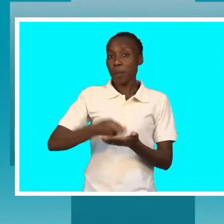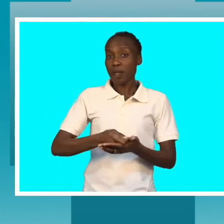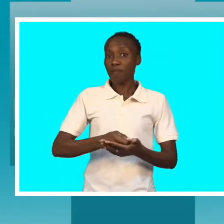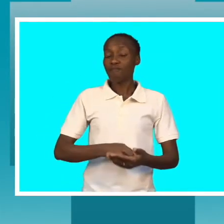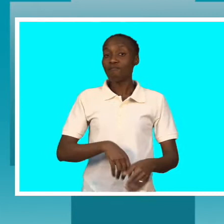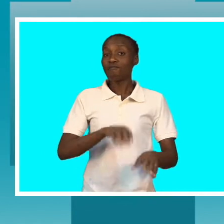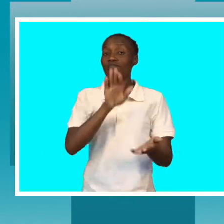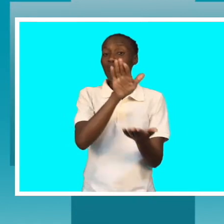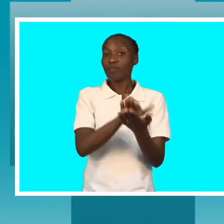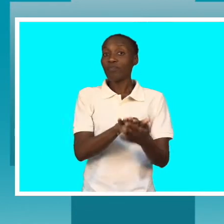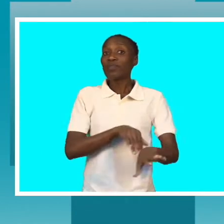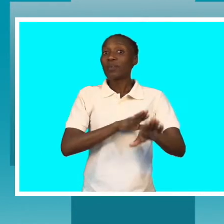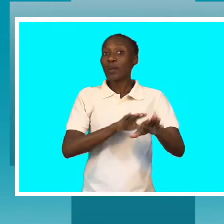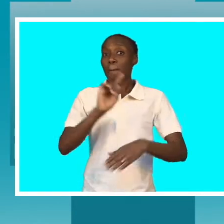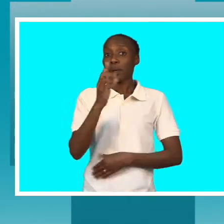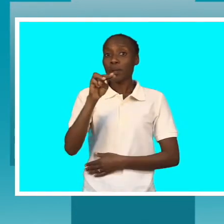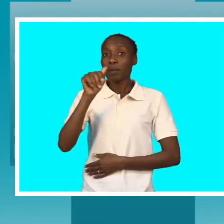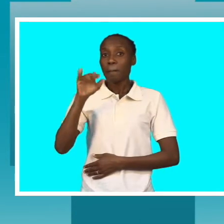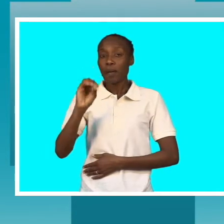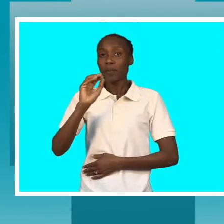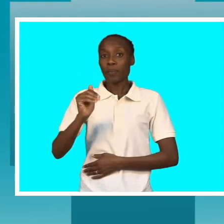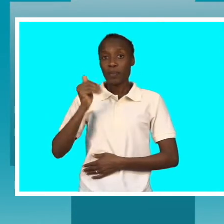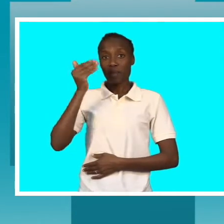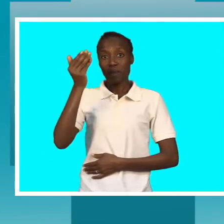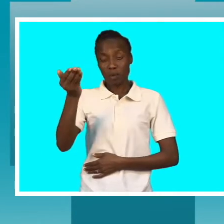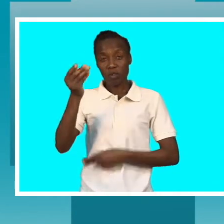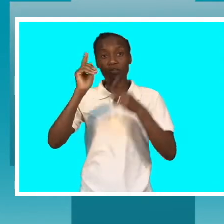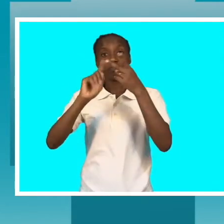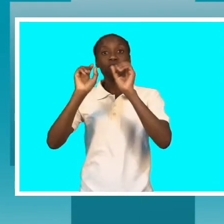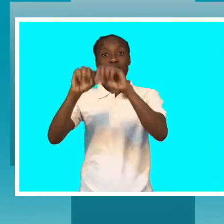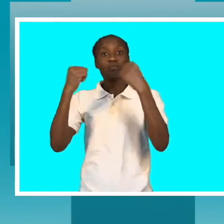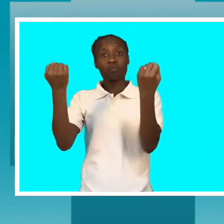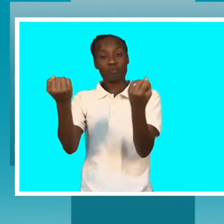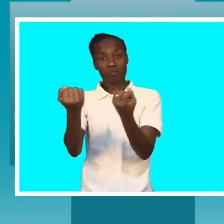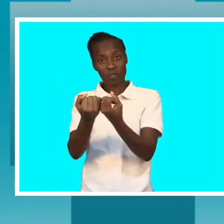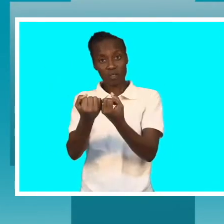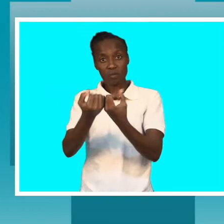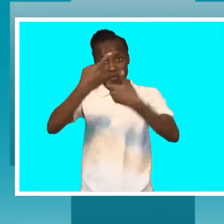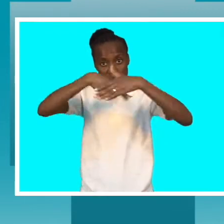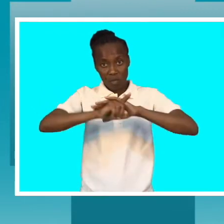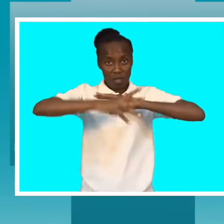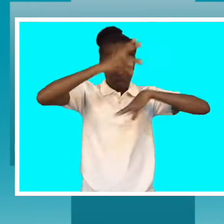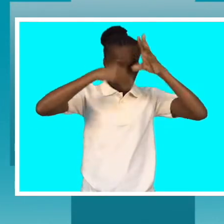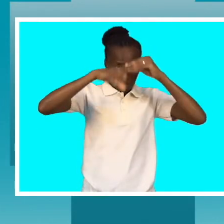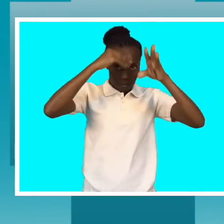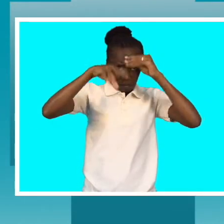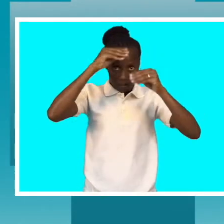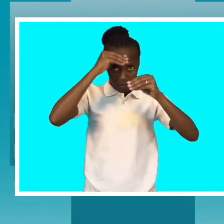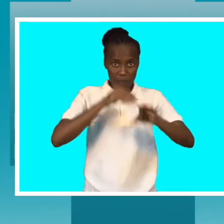primeiro de maio e depois lá na associação, para sofrimento